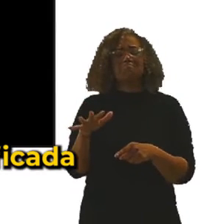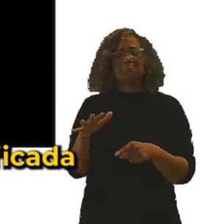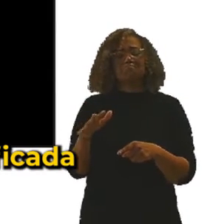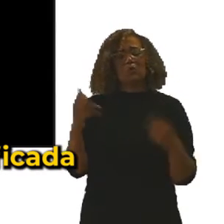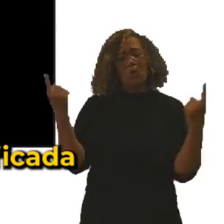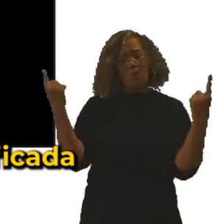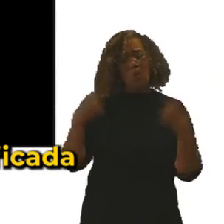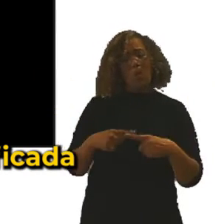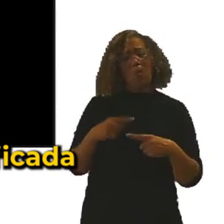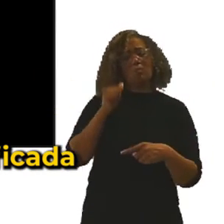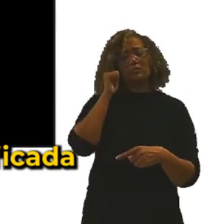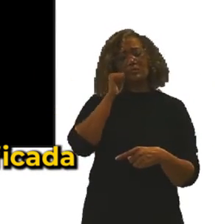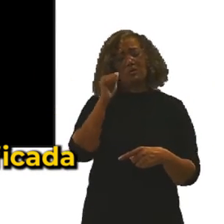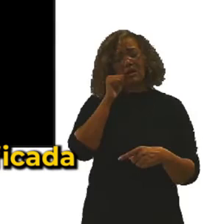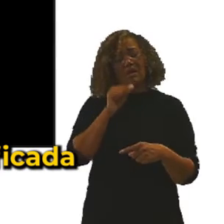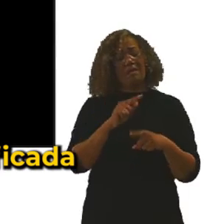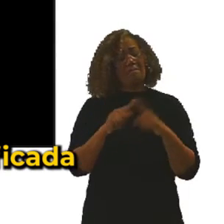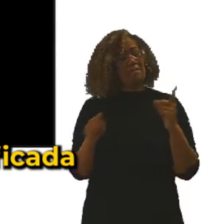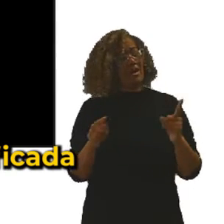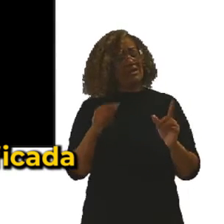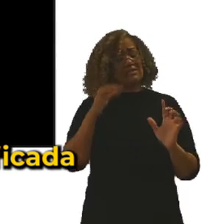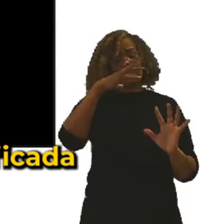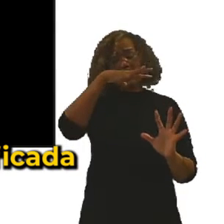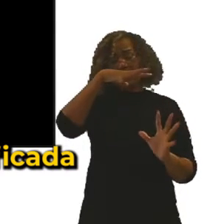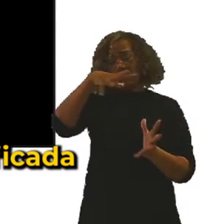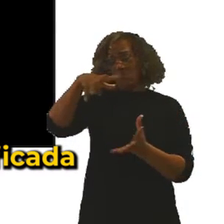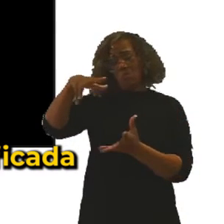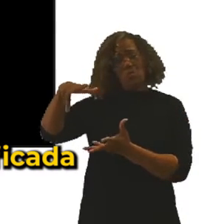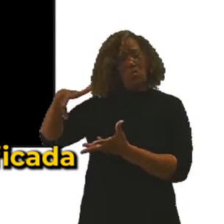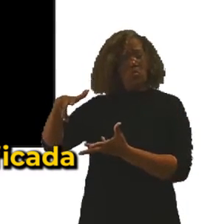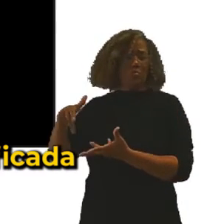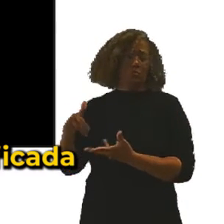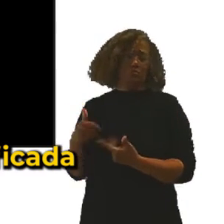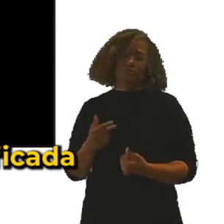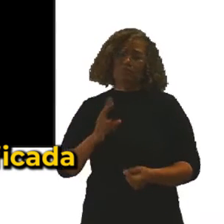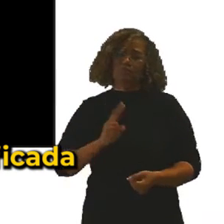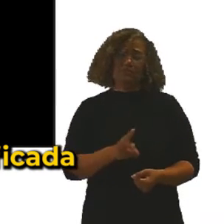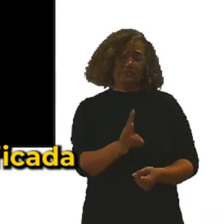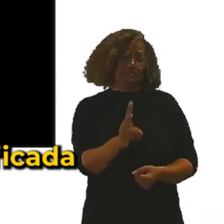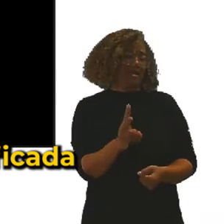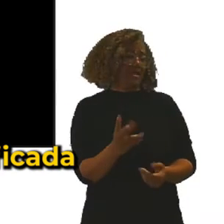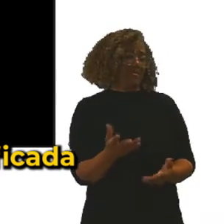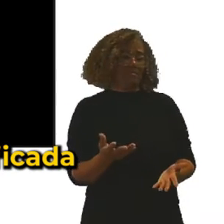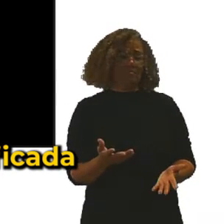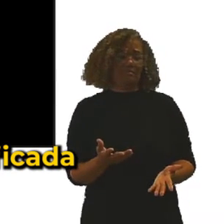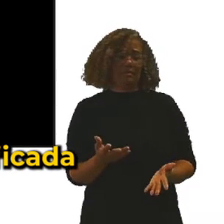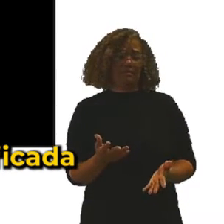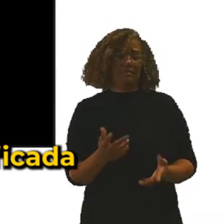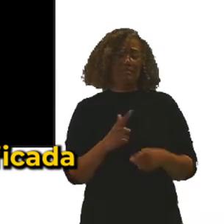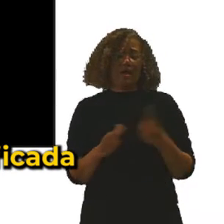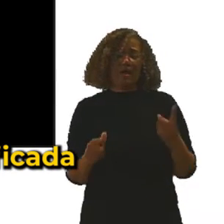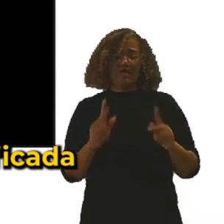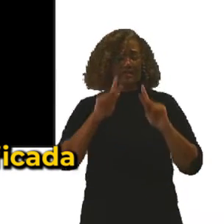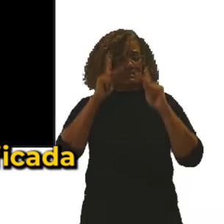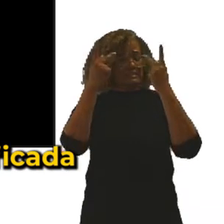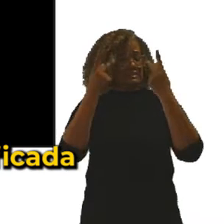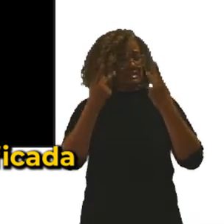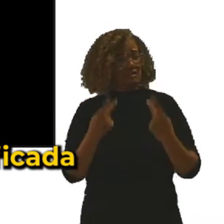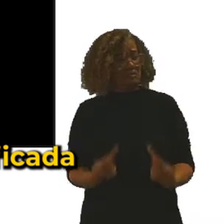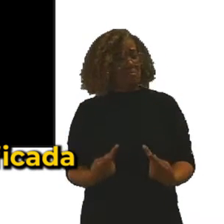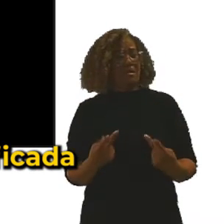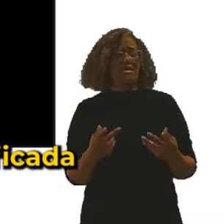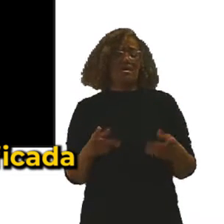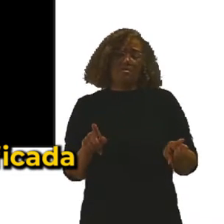patriarcal, ela está presente no mundo inteiro, né? Em que a condição humana, ela é identificada